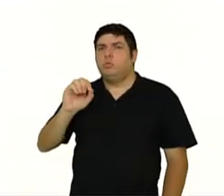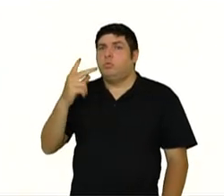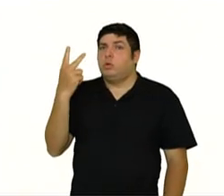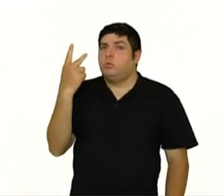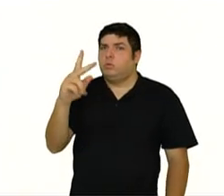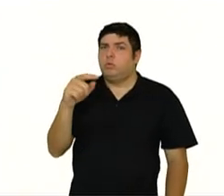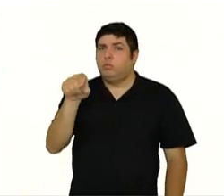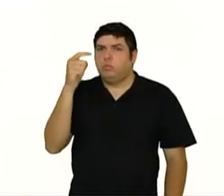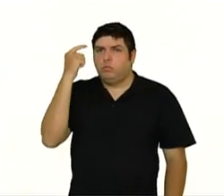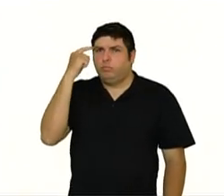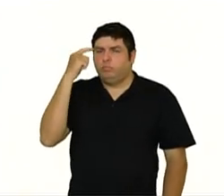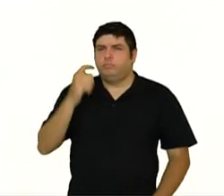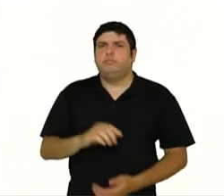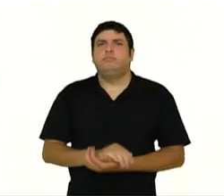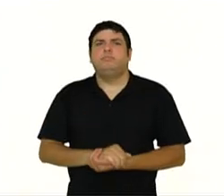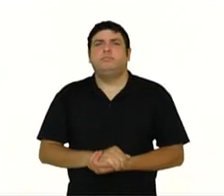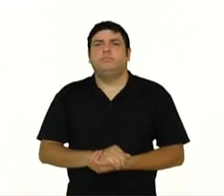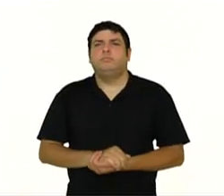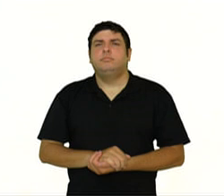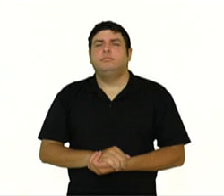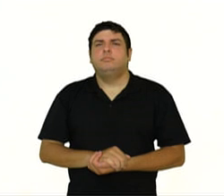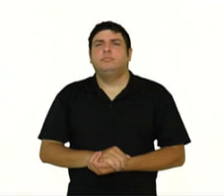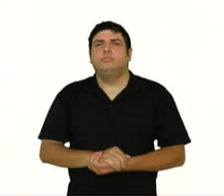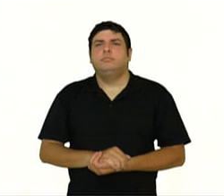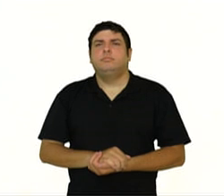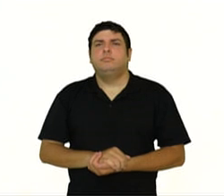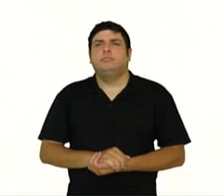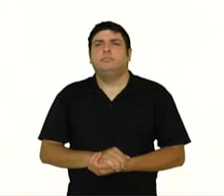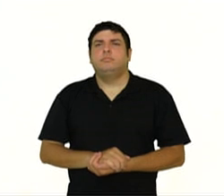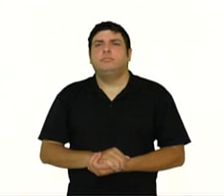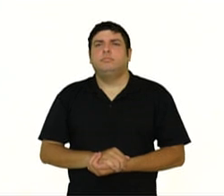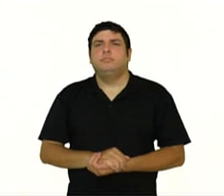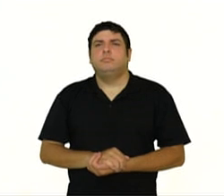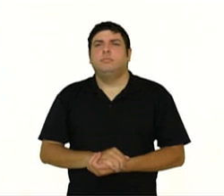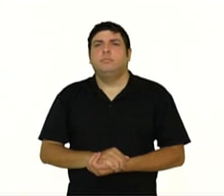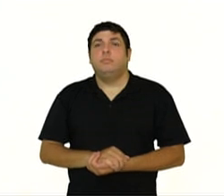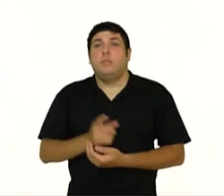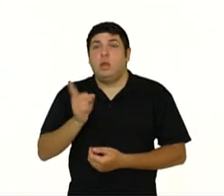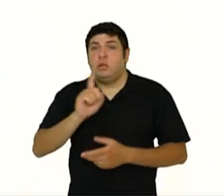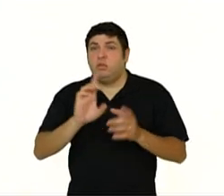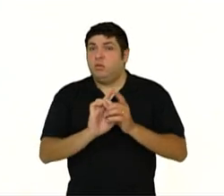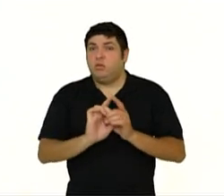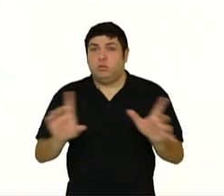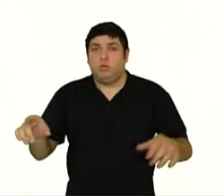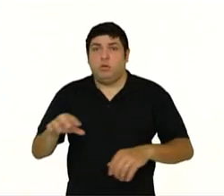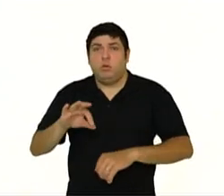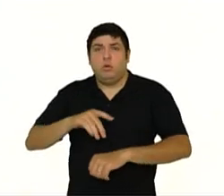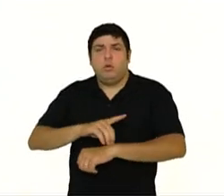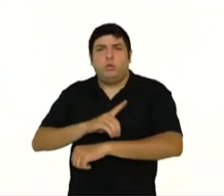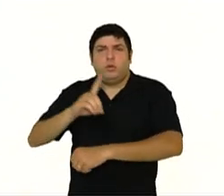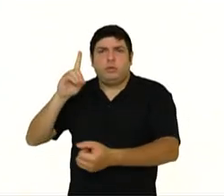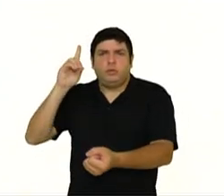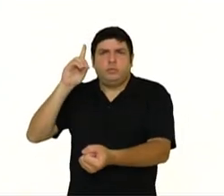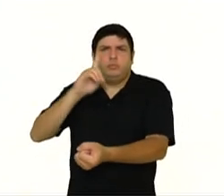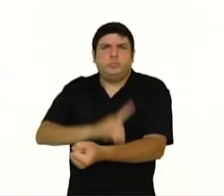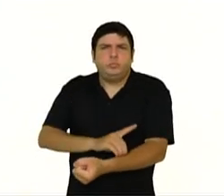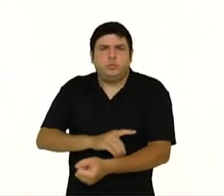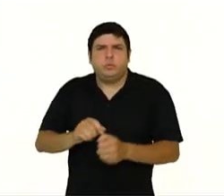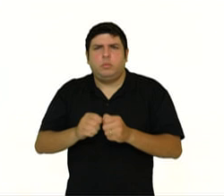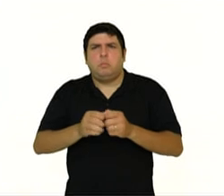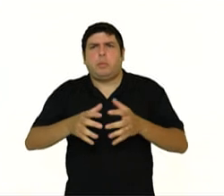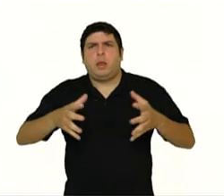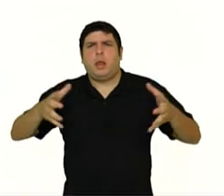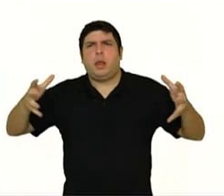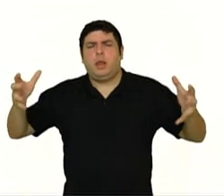né? Olha outra. Não deixa a dengue crescer, né? Repare que para dar essa